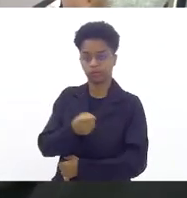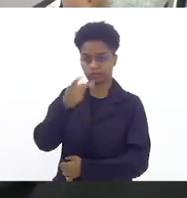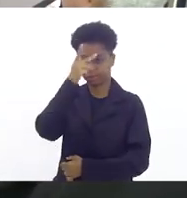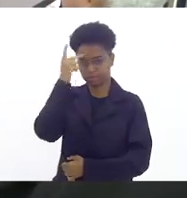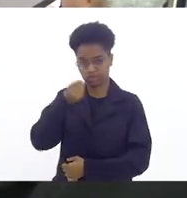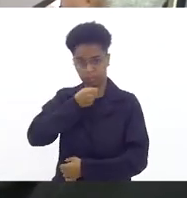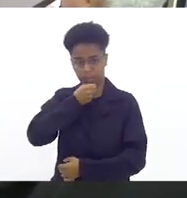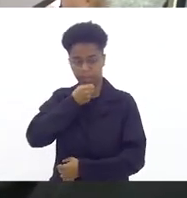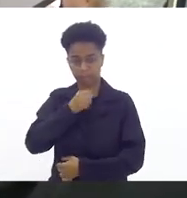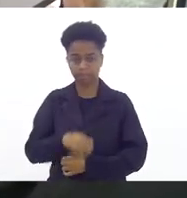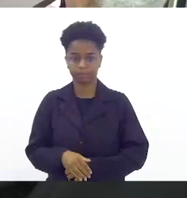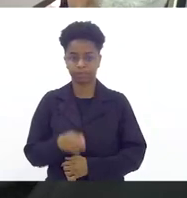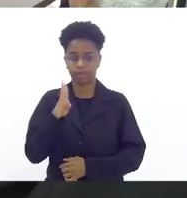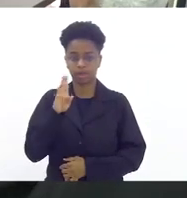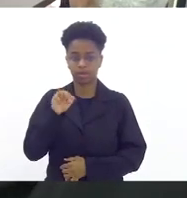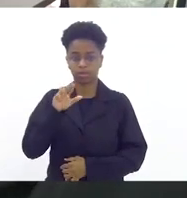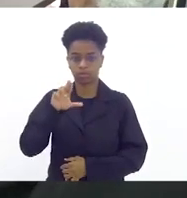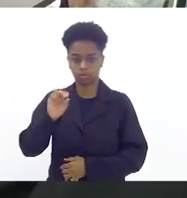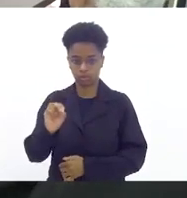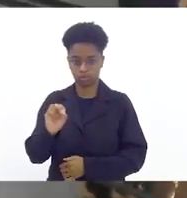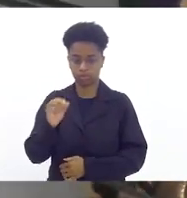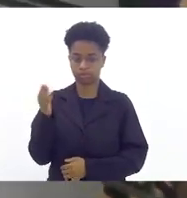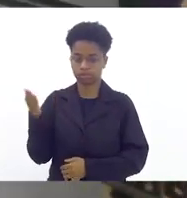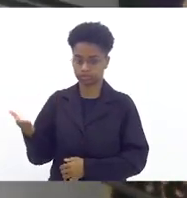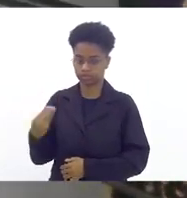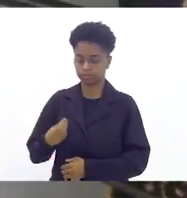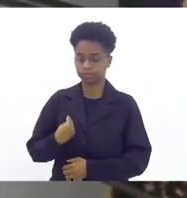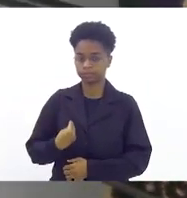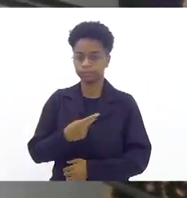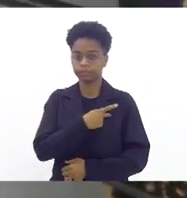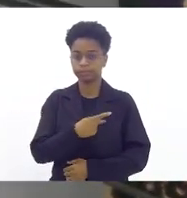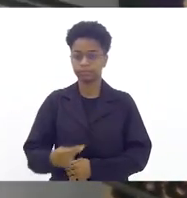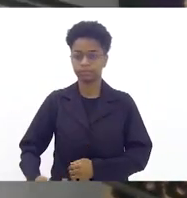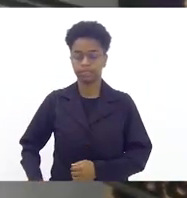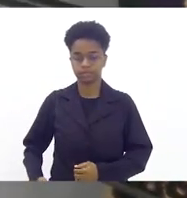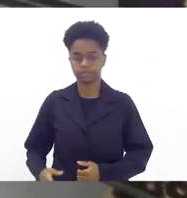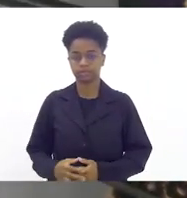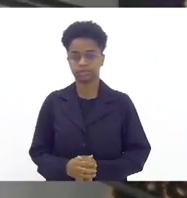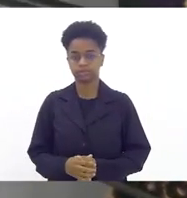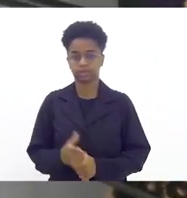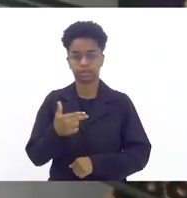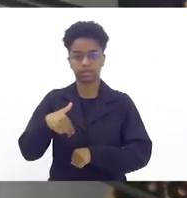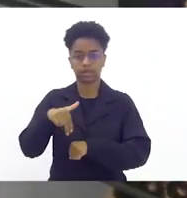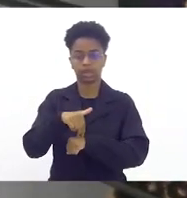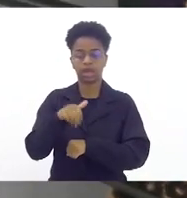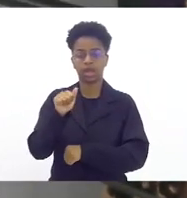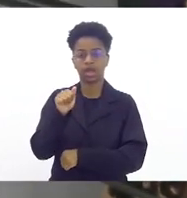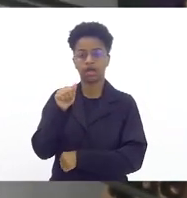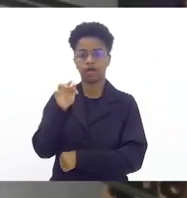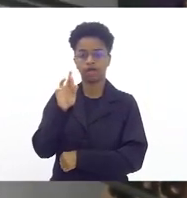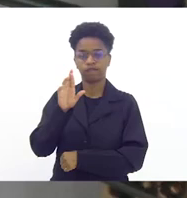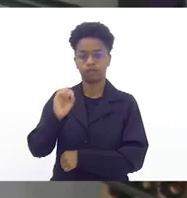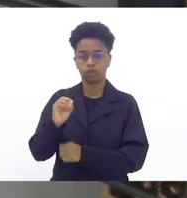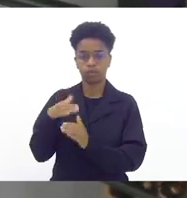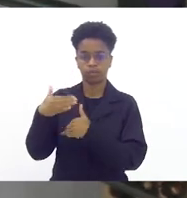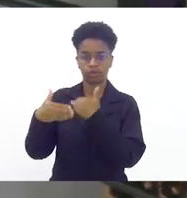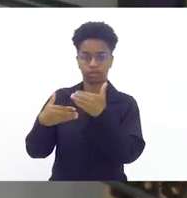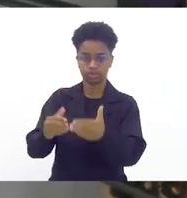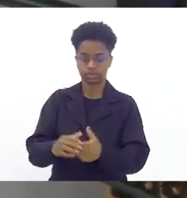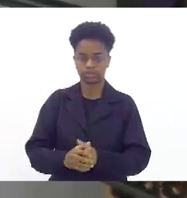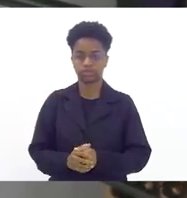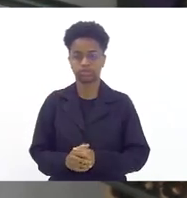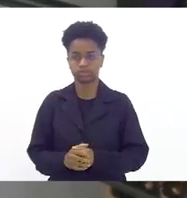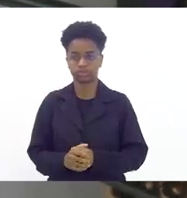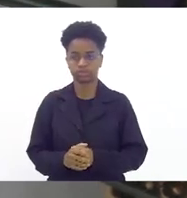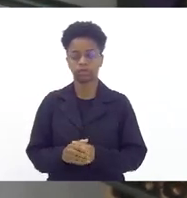aqui. Bruno Teté, está aí, presidente nacional afro-progressista, conselheiro